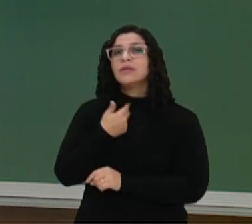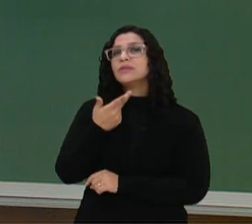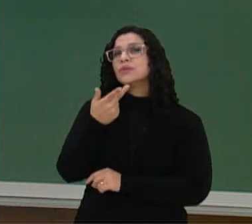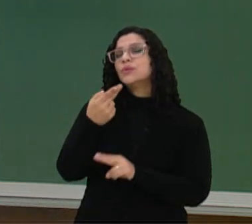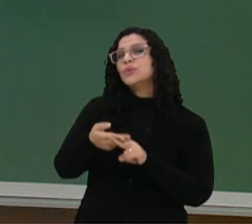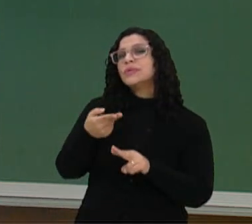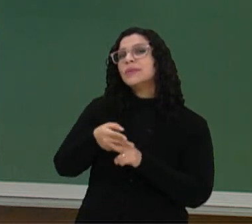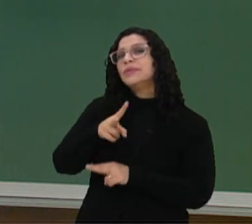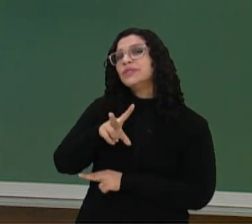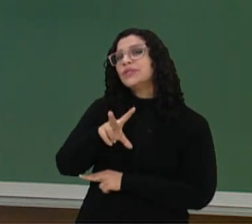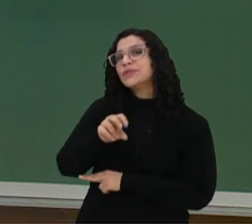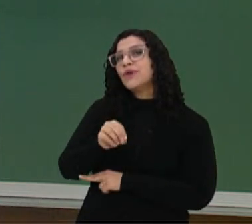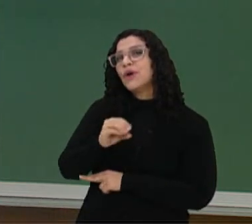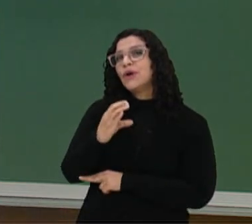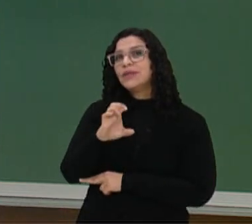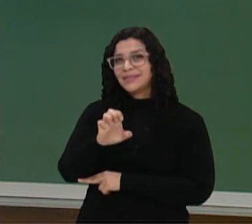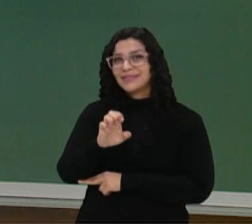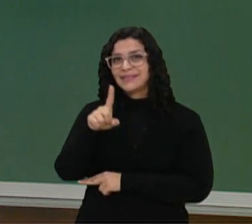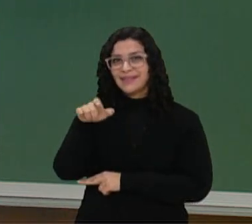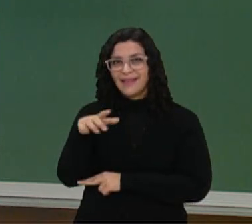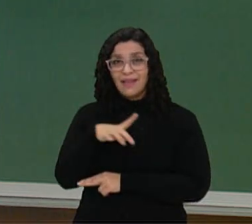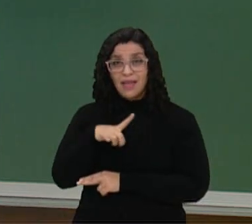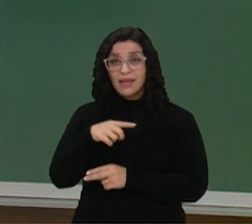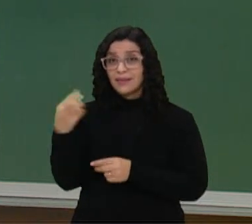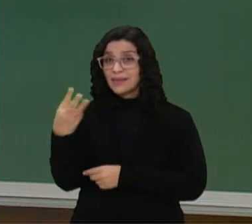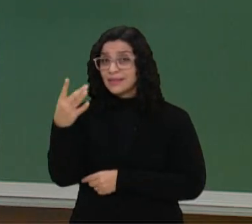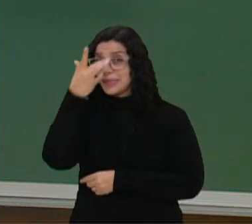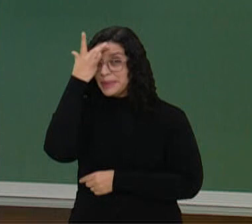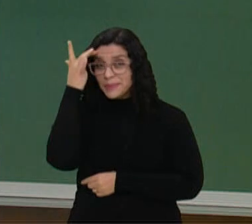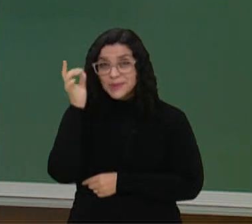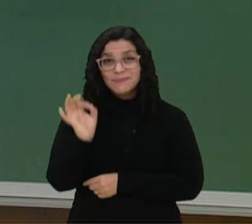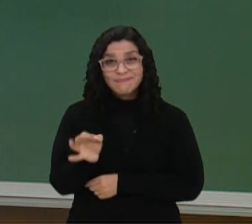você, o pronome de tratamento de terceira pessoa, né?